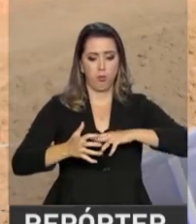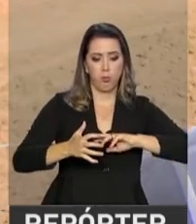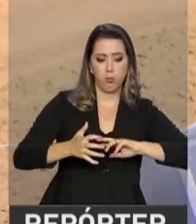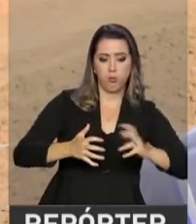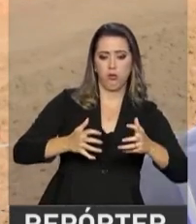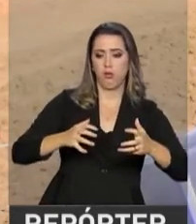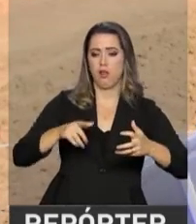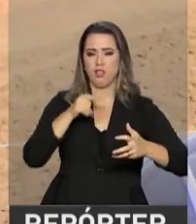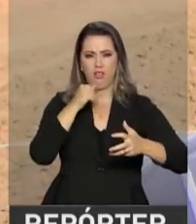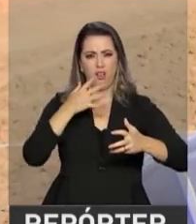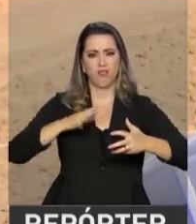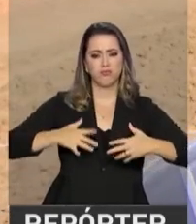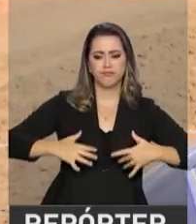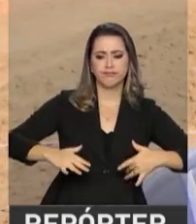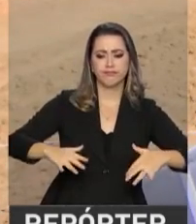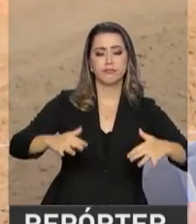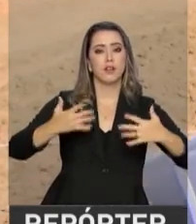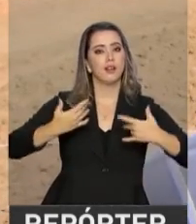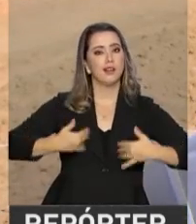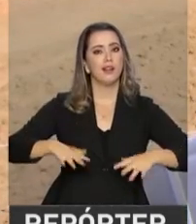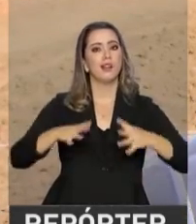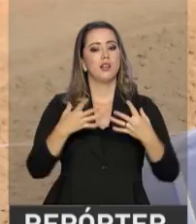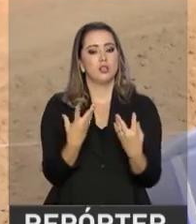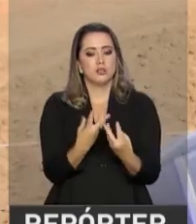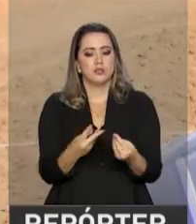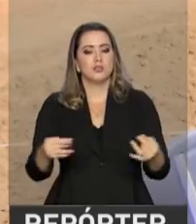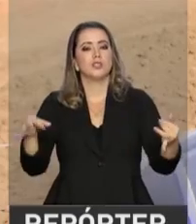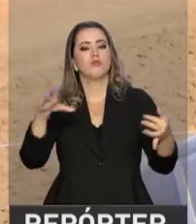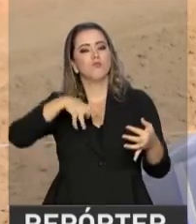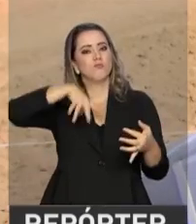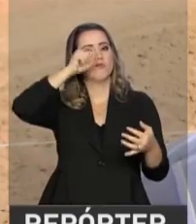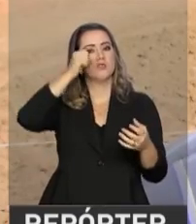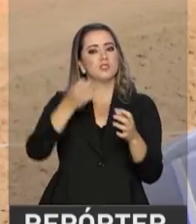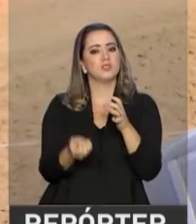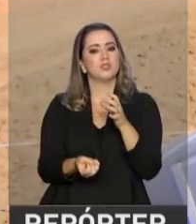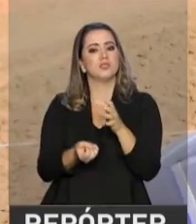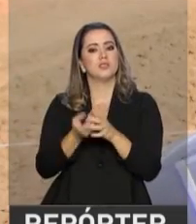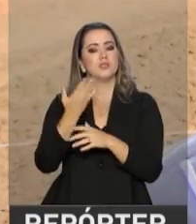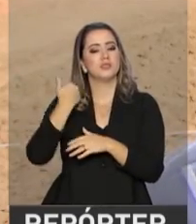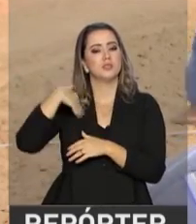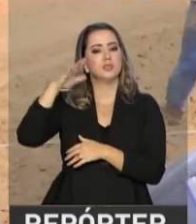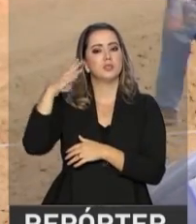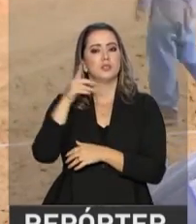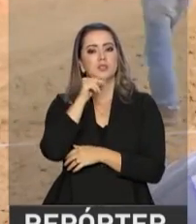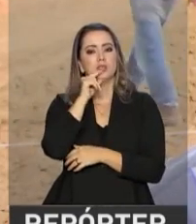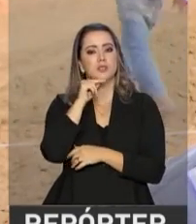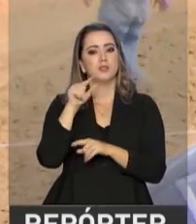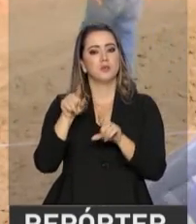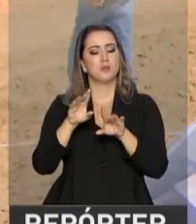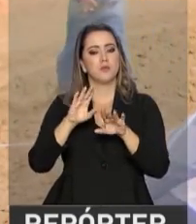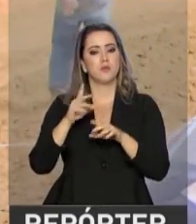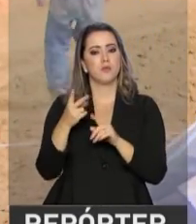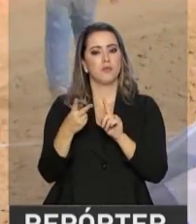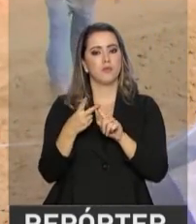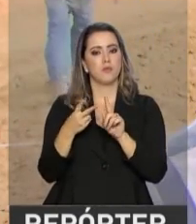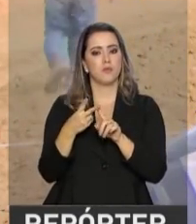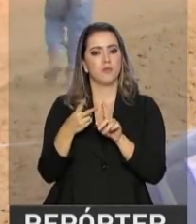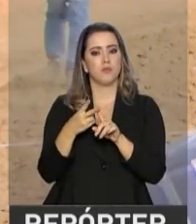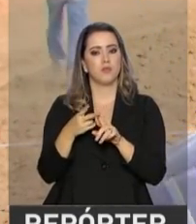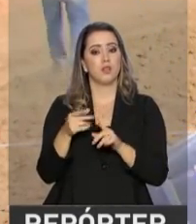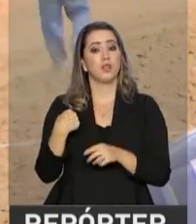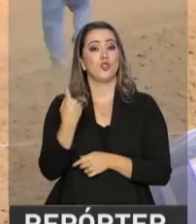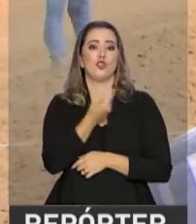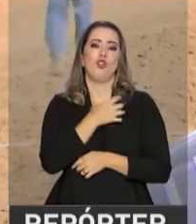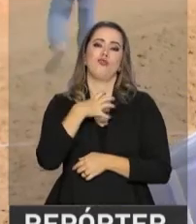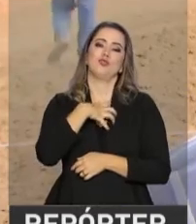se faz com que até respirar até respirando é hoje ela mas água né ea segunda é a última a